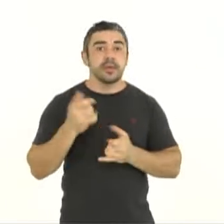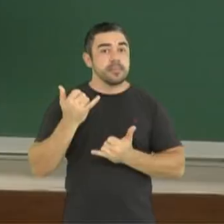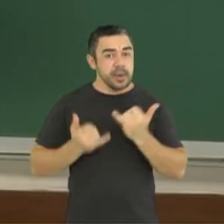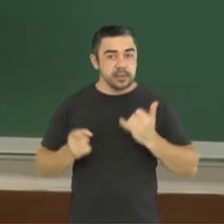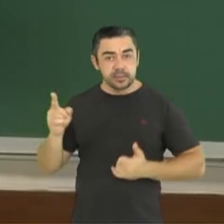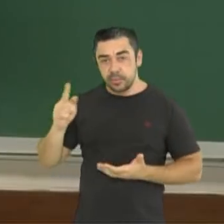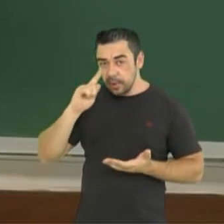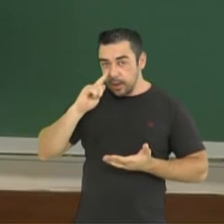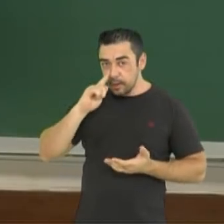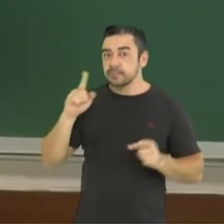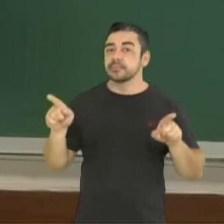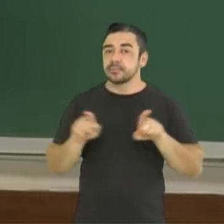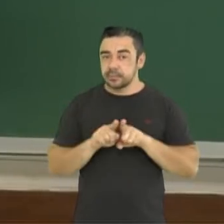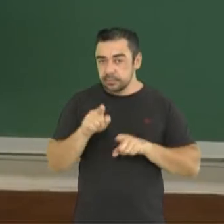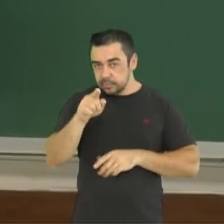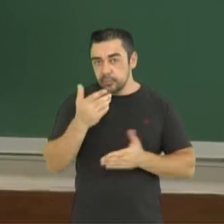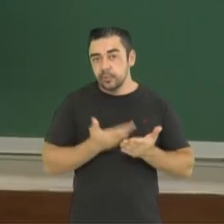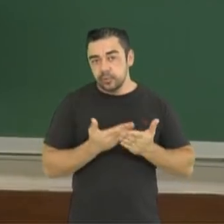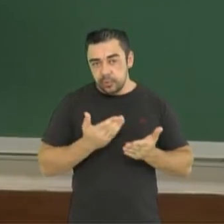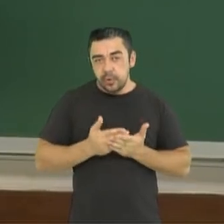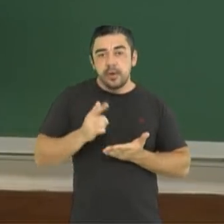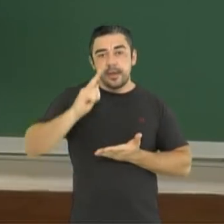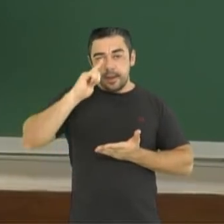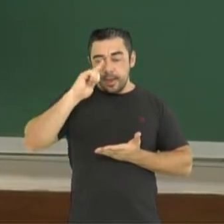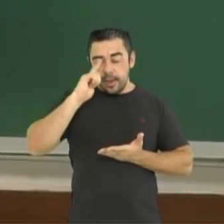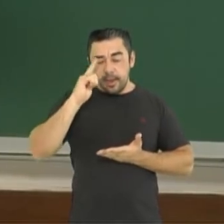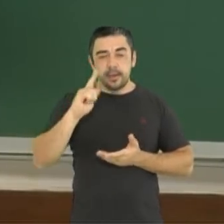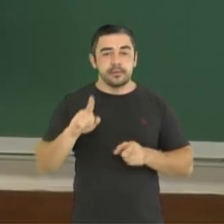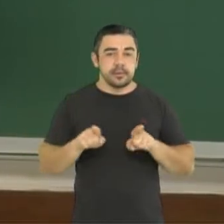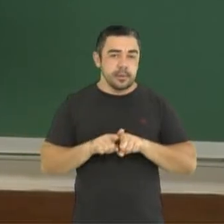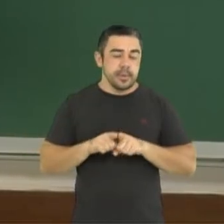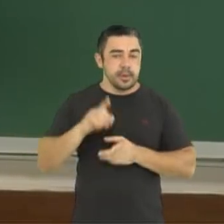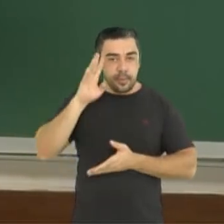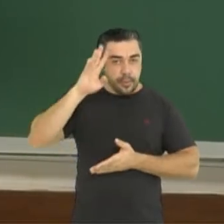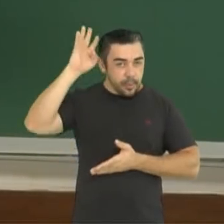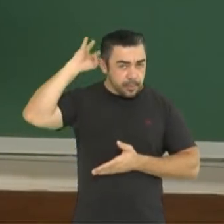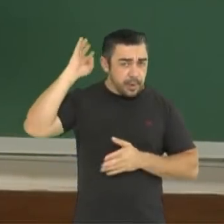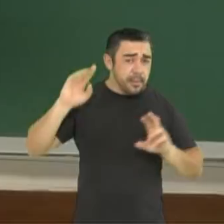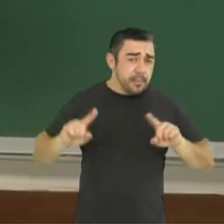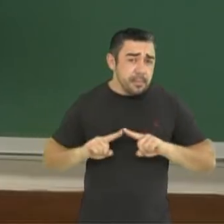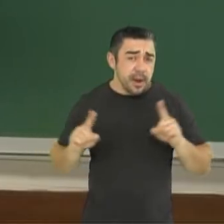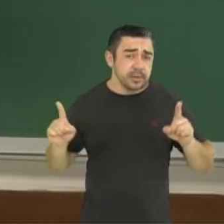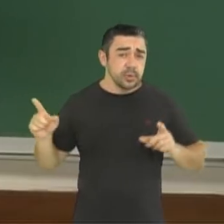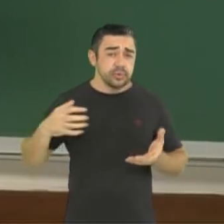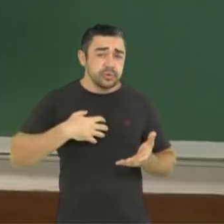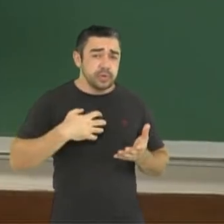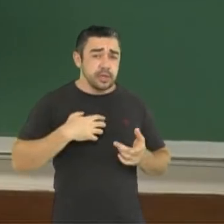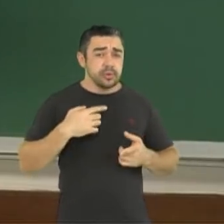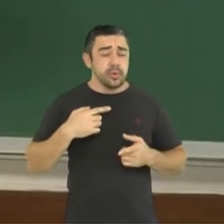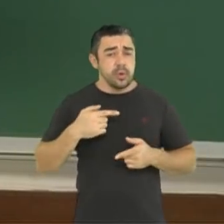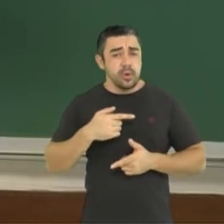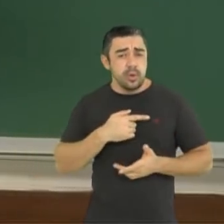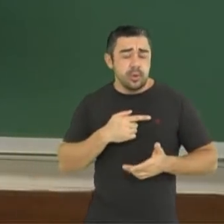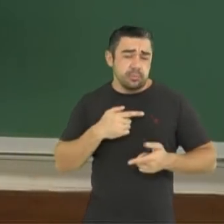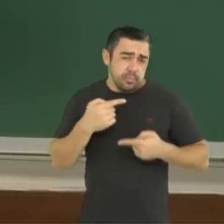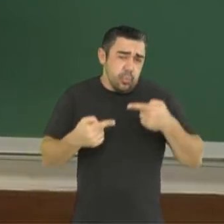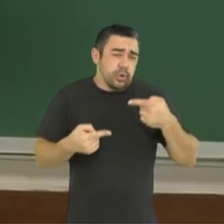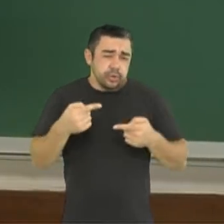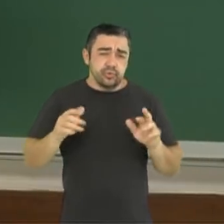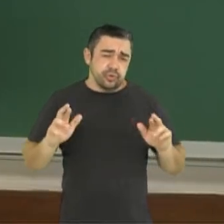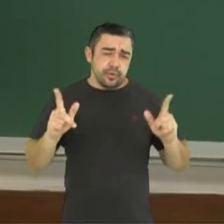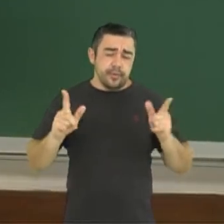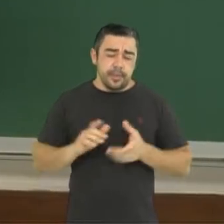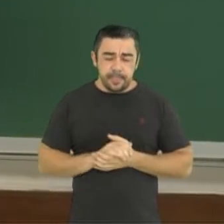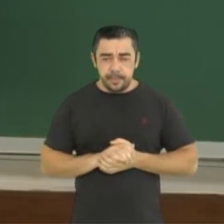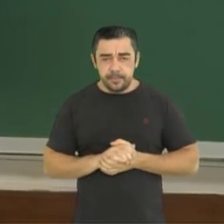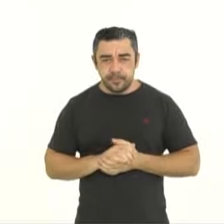professora, assim como vocês estudaram na Grécia e na Roma, só que, digamos que a forma política um pouquinho diferente. Tá?